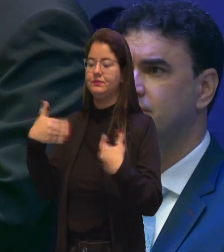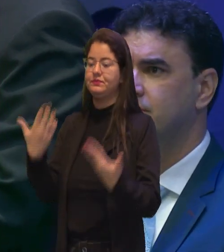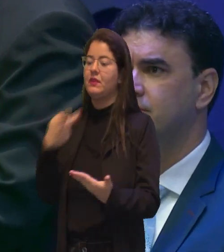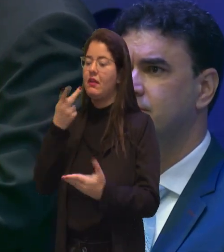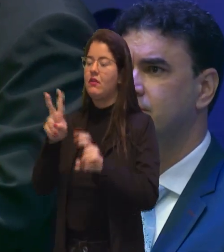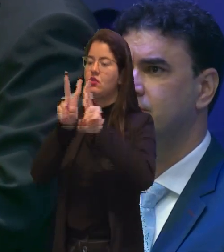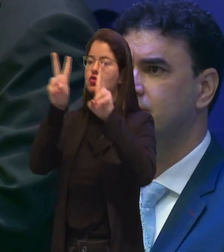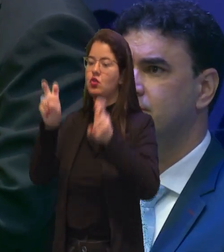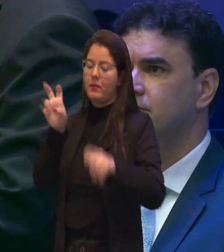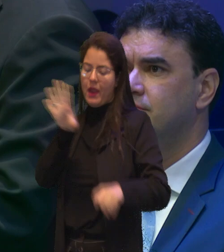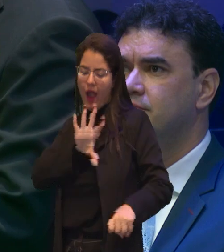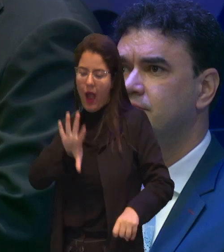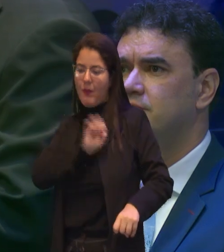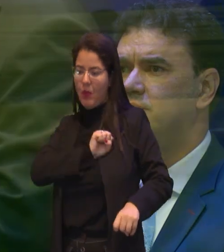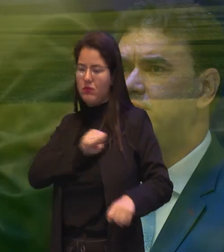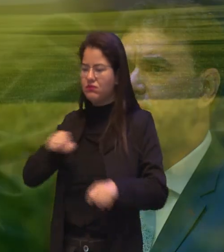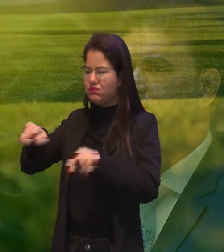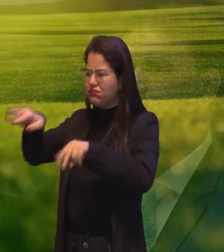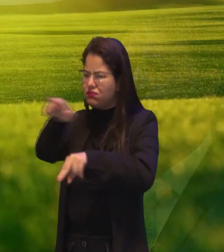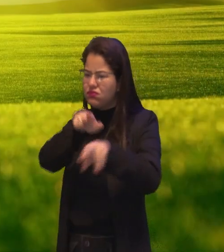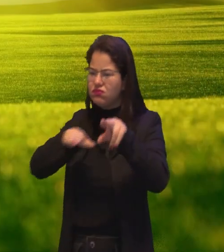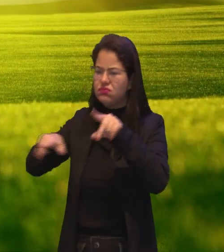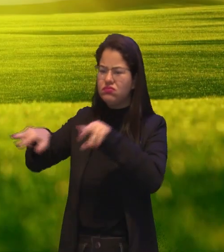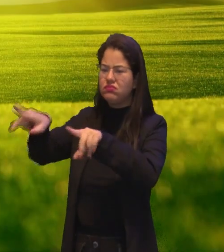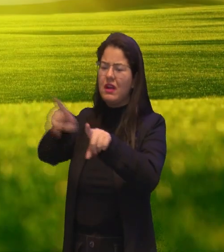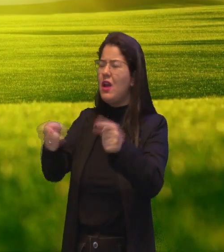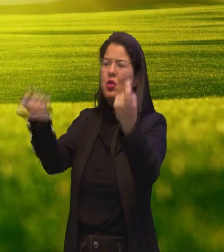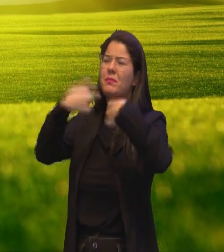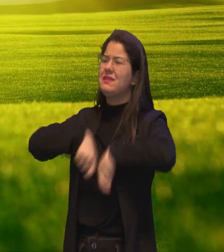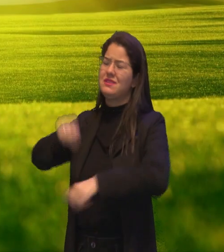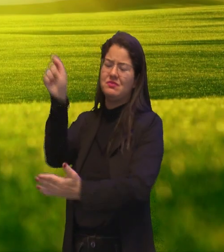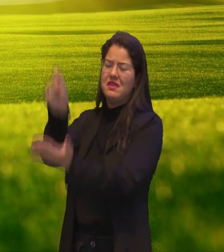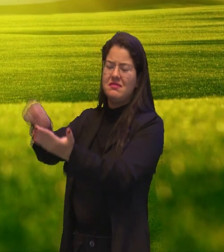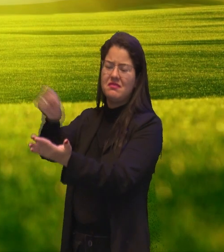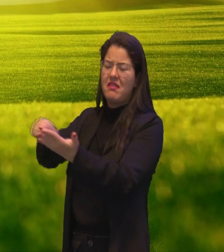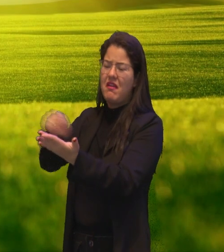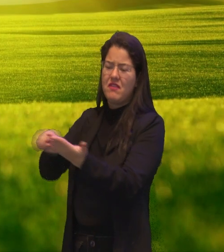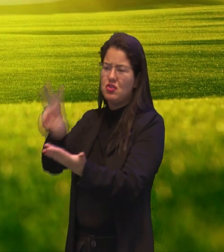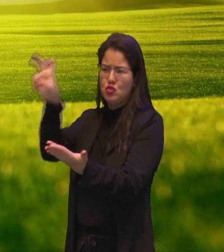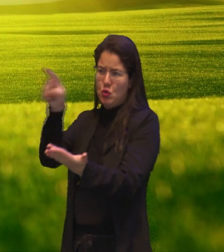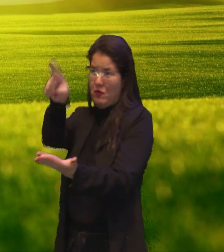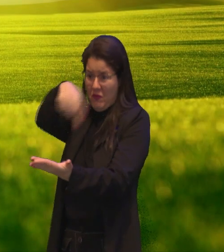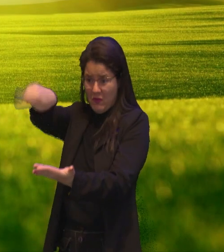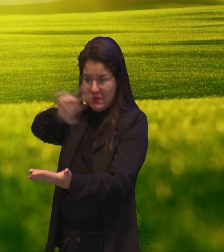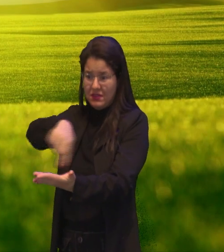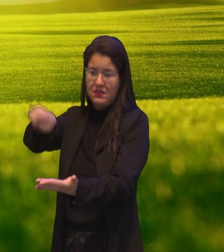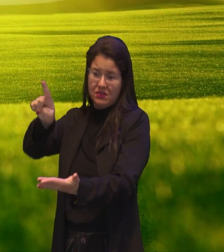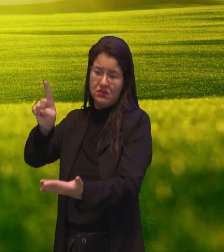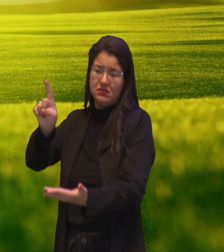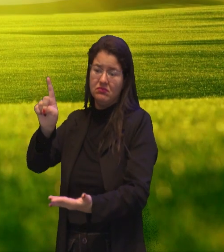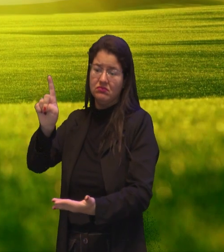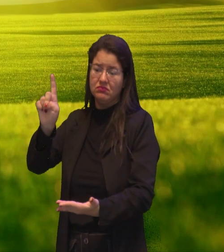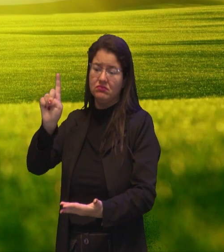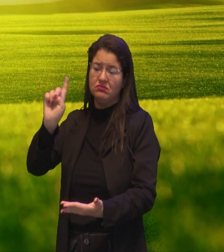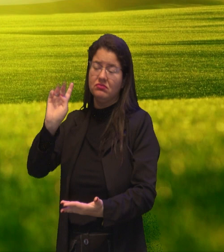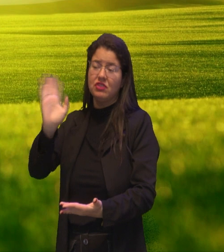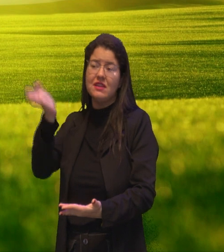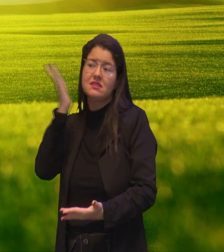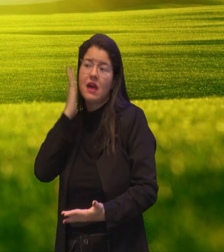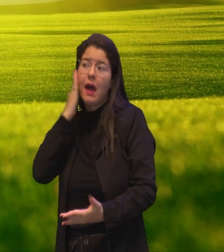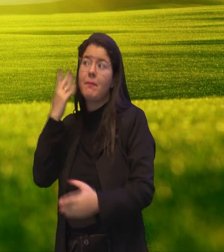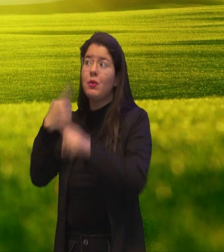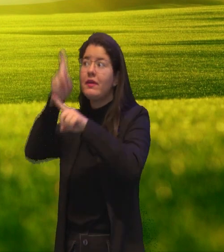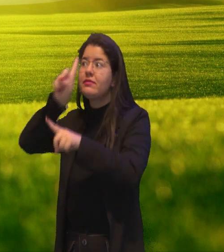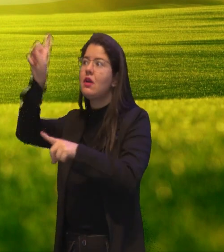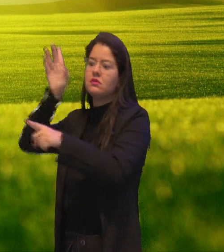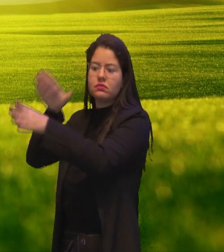tocante ao amor fraternal, não há necessidade de que eu vos escreva, porquanto vós mesmos estáis por Deus instruídos